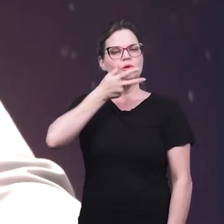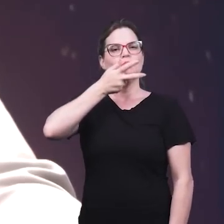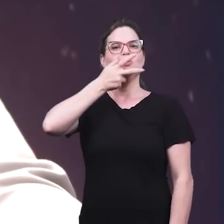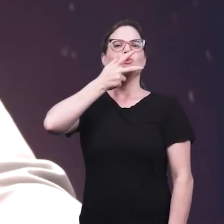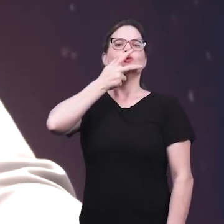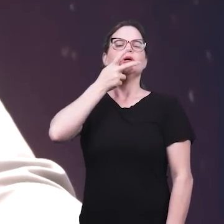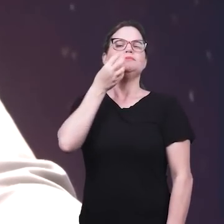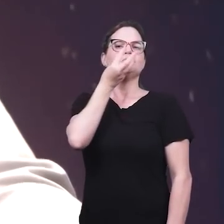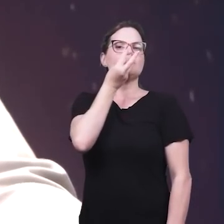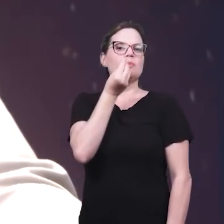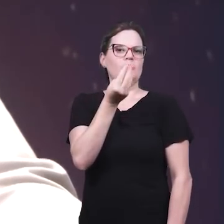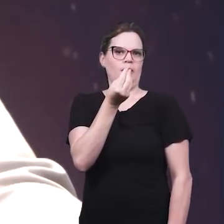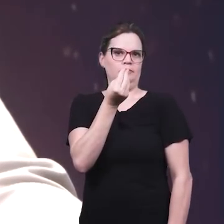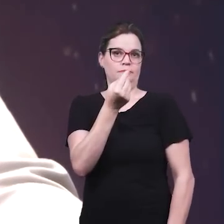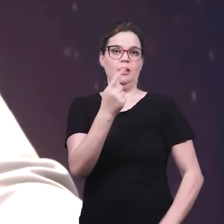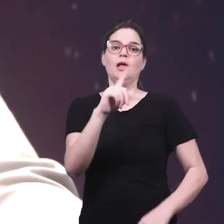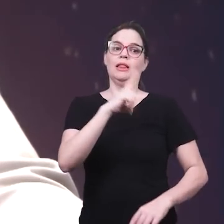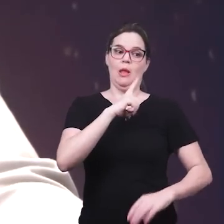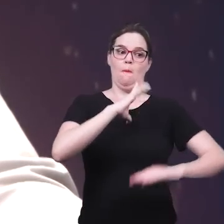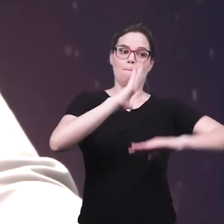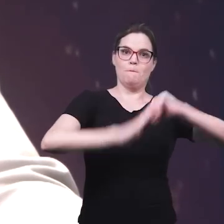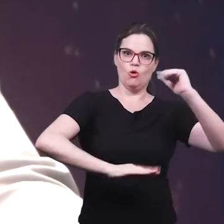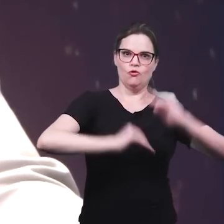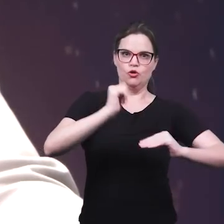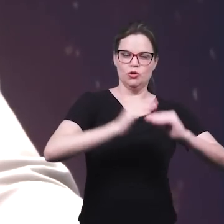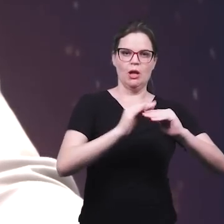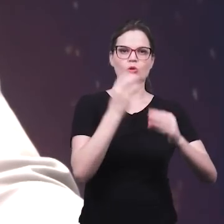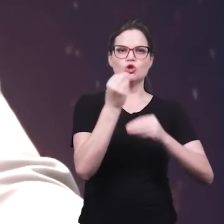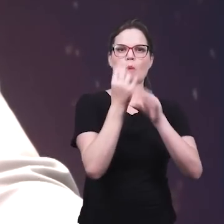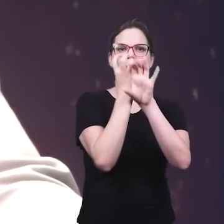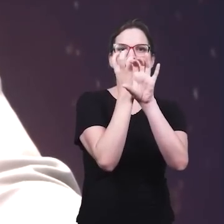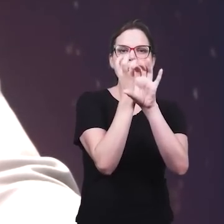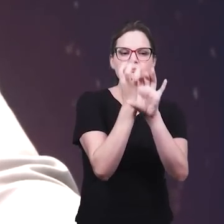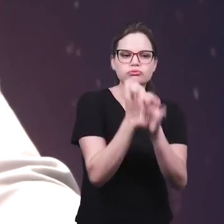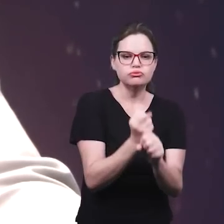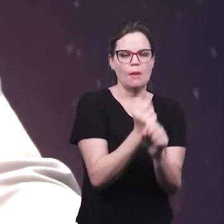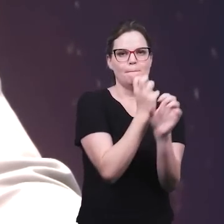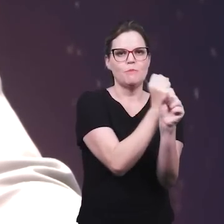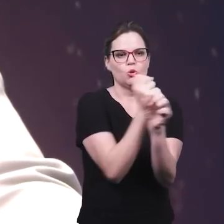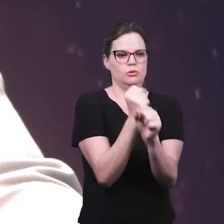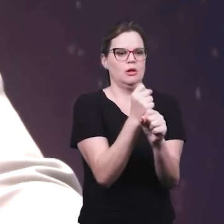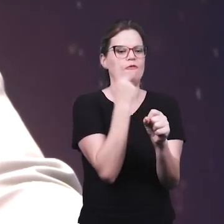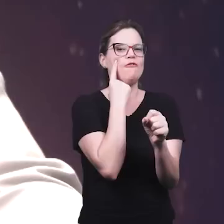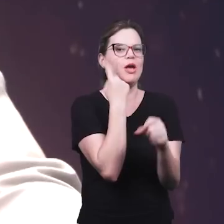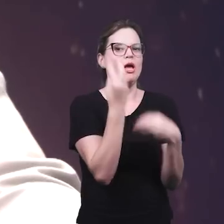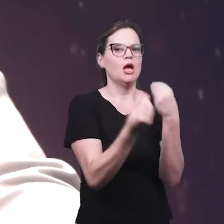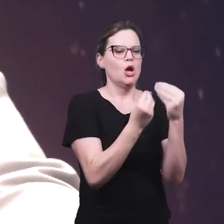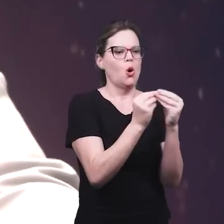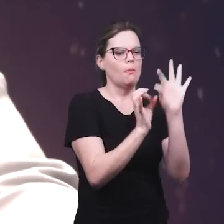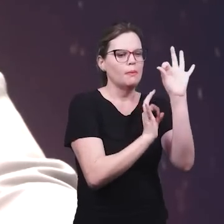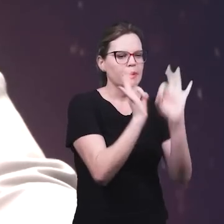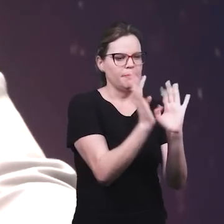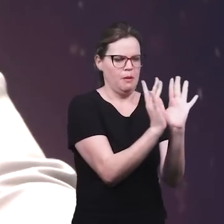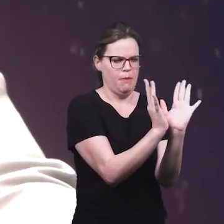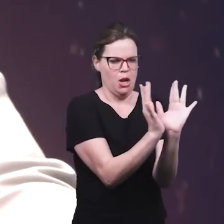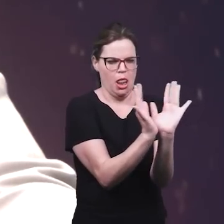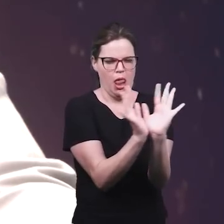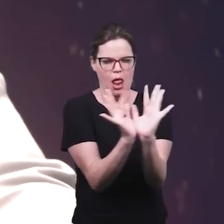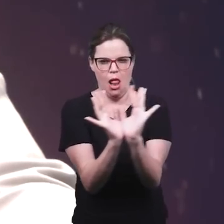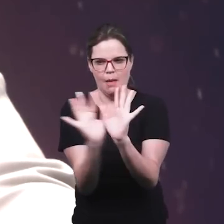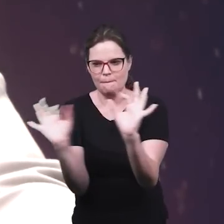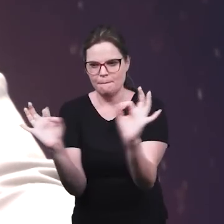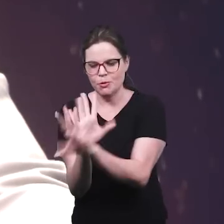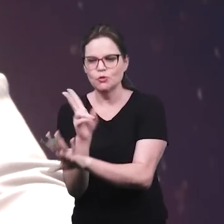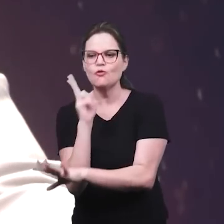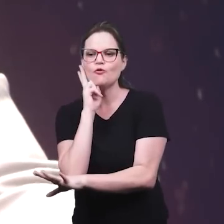O enólogo, que é um profissional mesmo, de produção do vinho, ele conhece toda a produção do vinho. E o enófilo, que é um